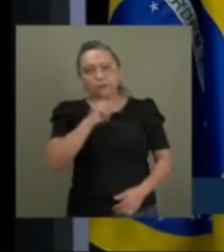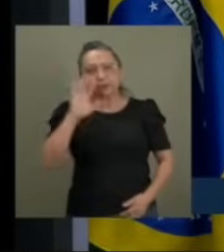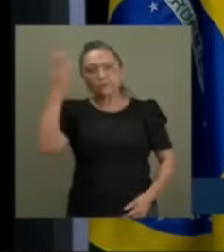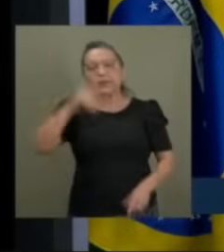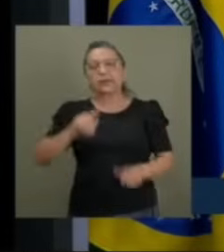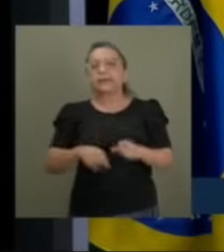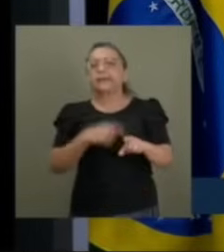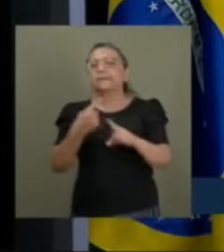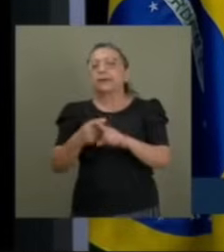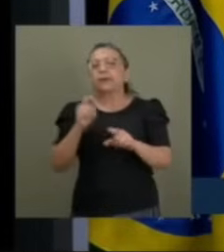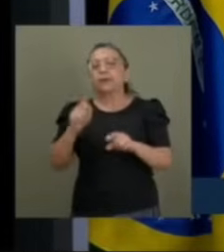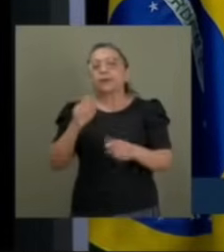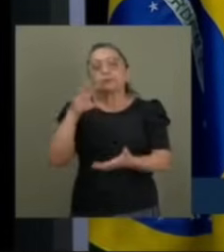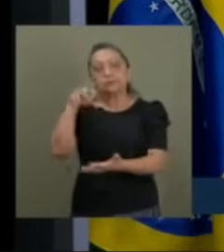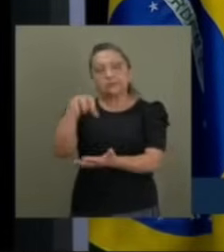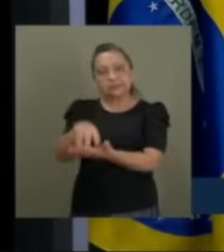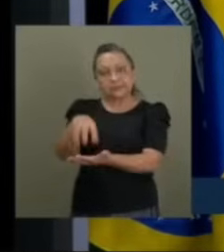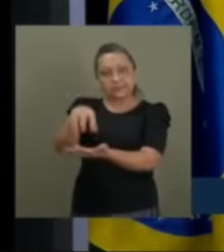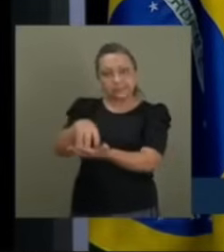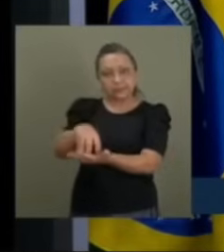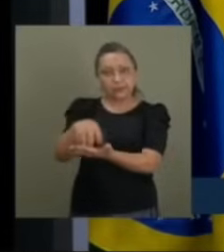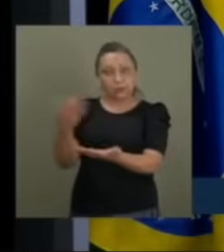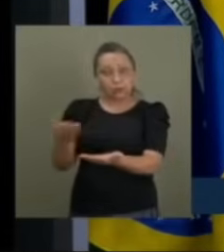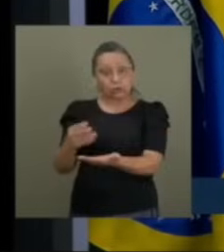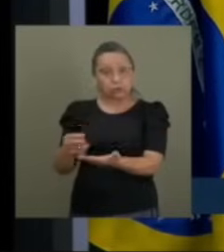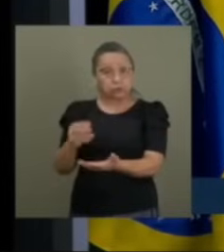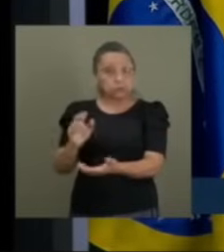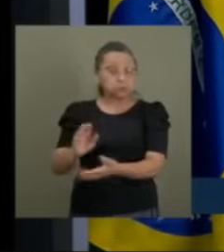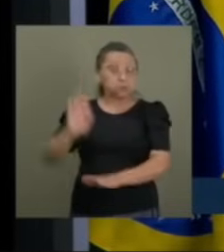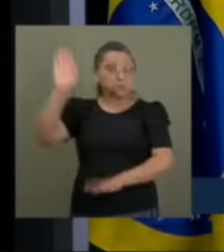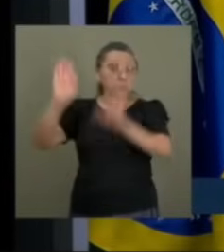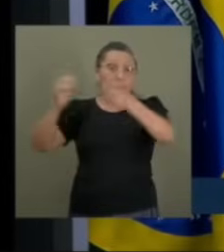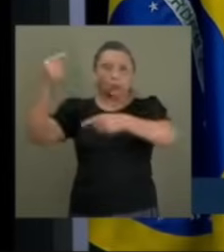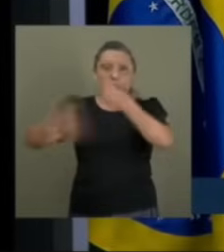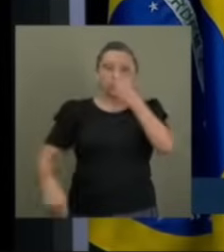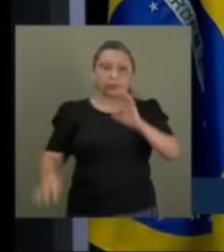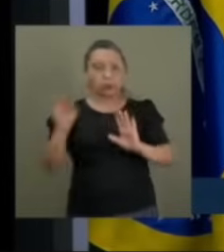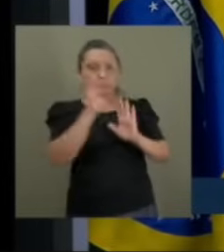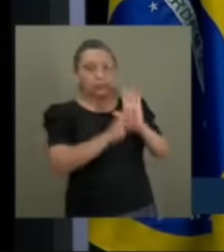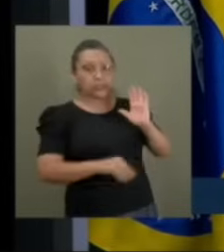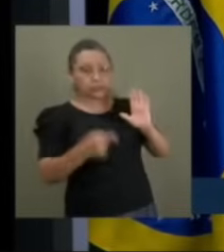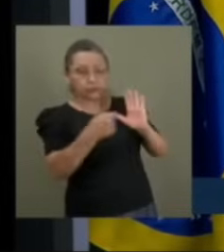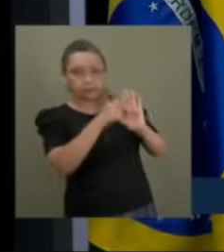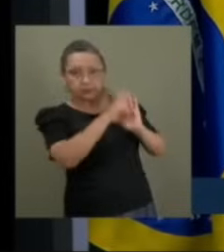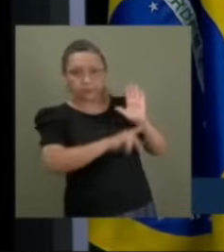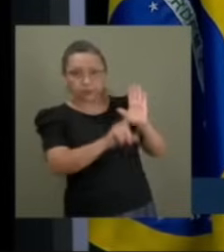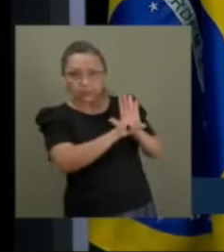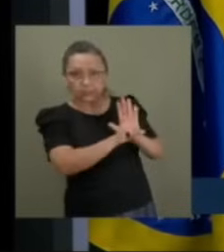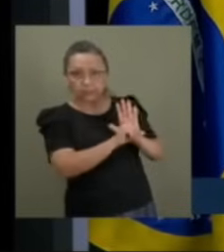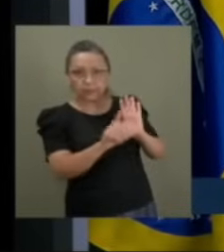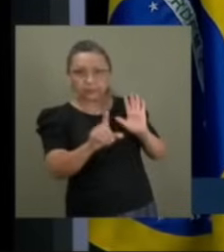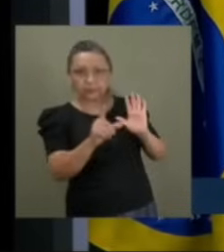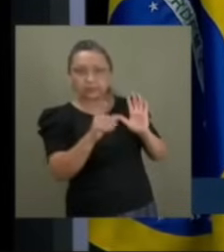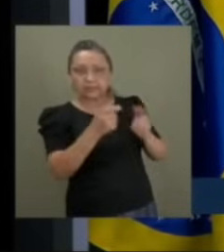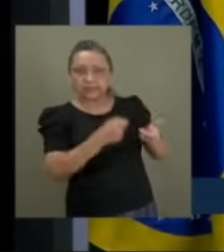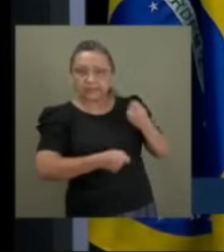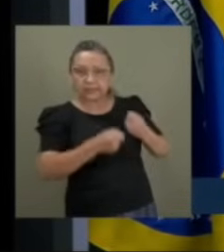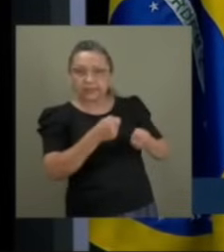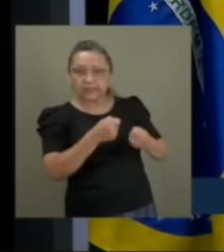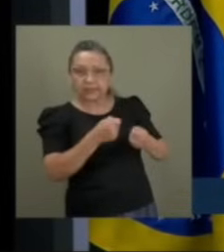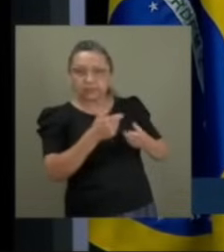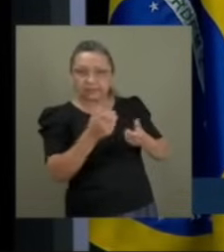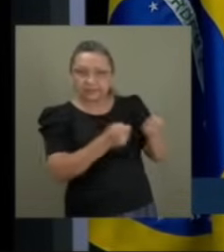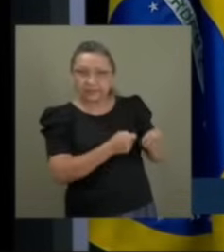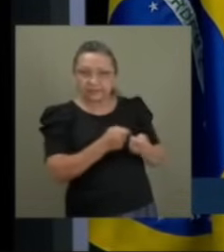mais os setores que hoje se posicionam contrários ao texto do projeto dos Marcos dos Games defendem pretensões